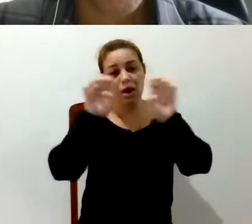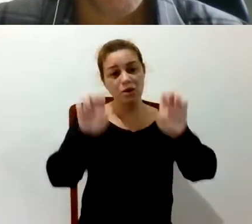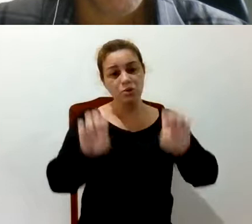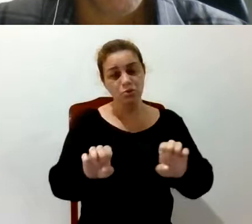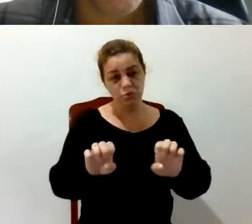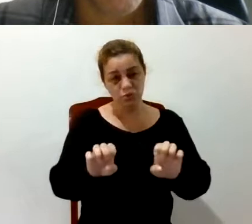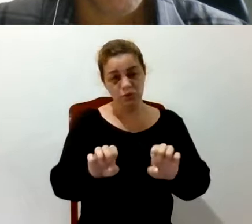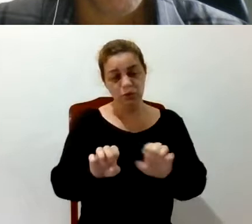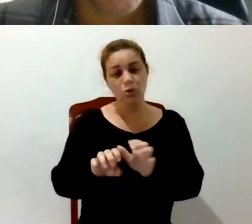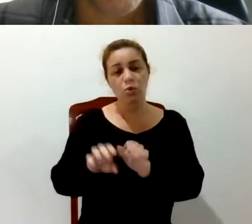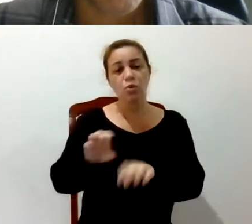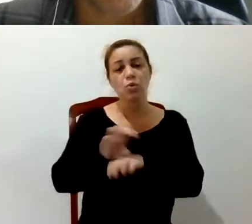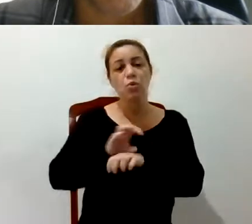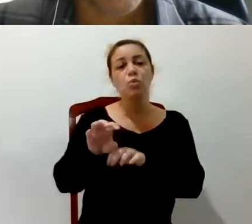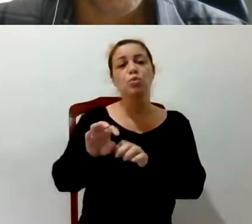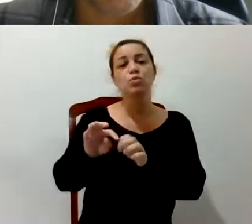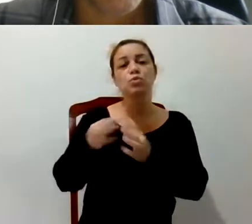agropecuário, porque eu não sei, né,